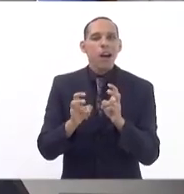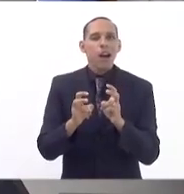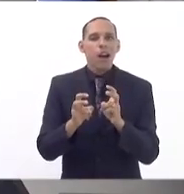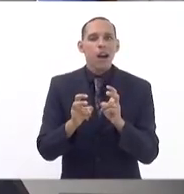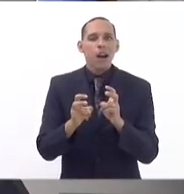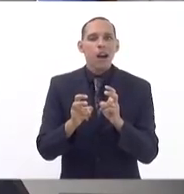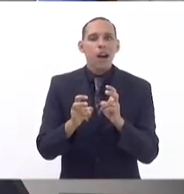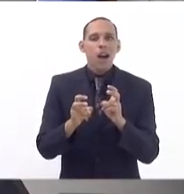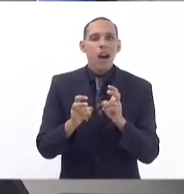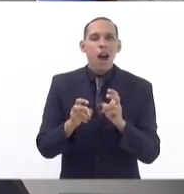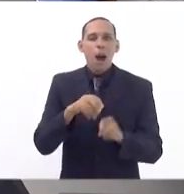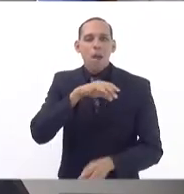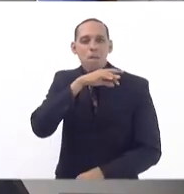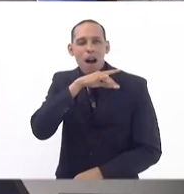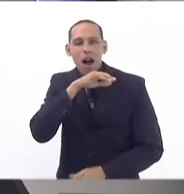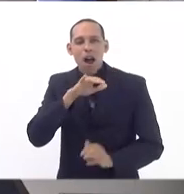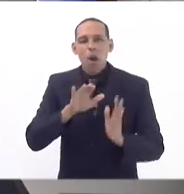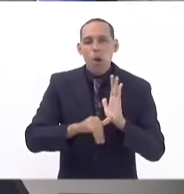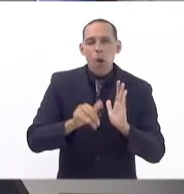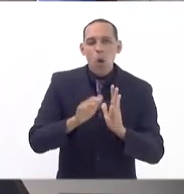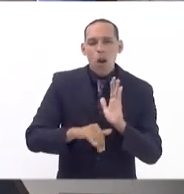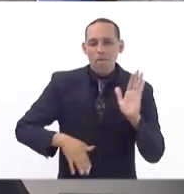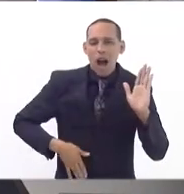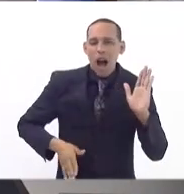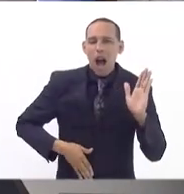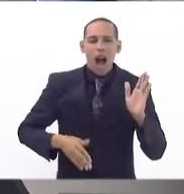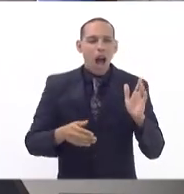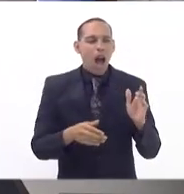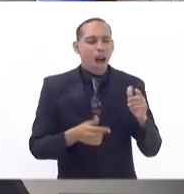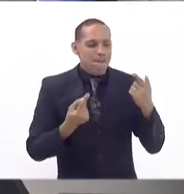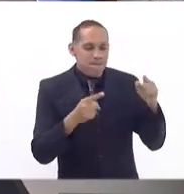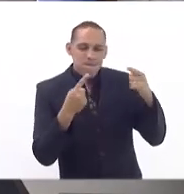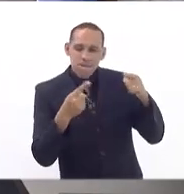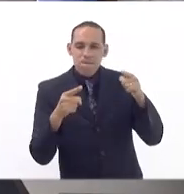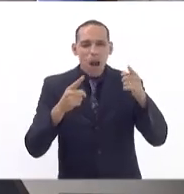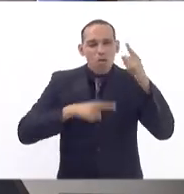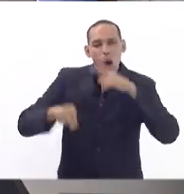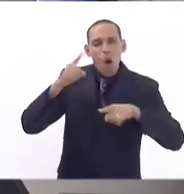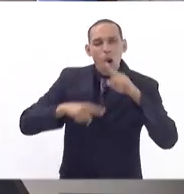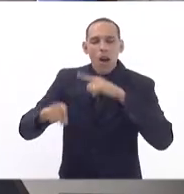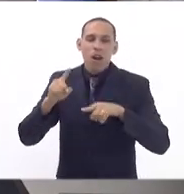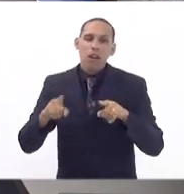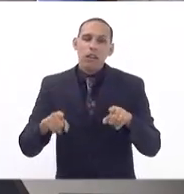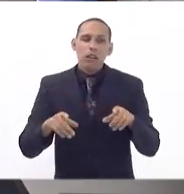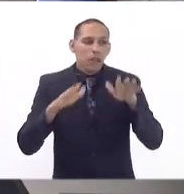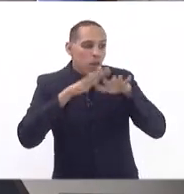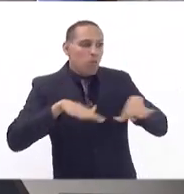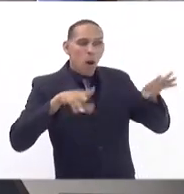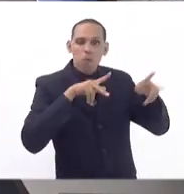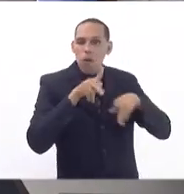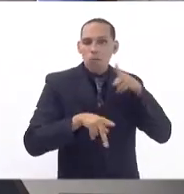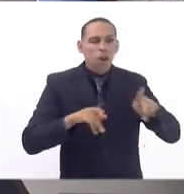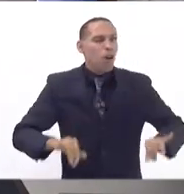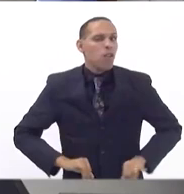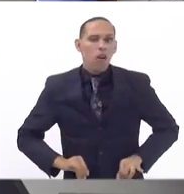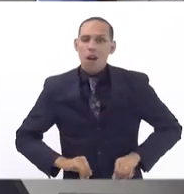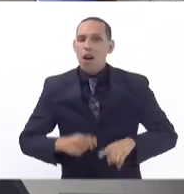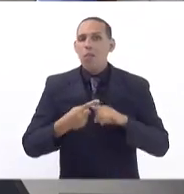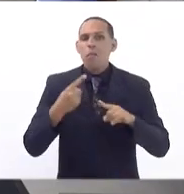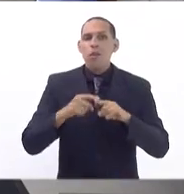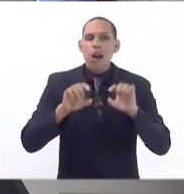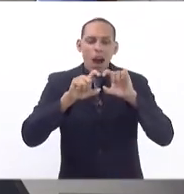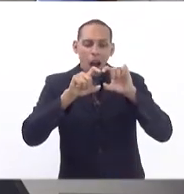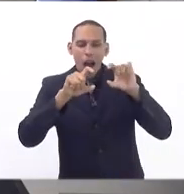a situação da vivência do dia a dia da população que toda hora ela sofre a contar do roubo de ir de cabo porque a